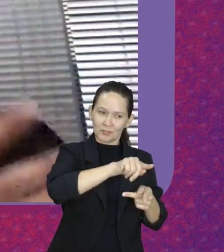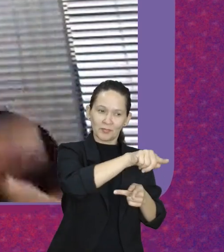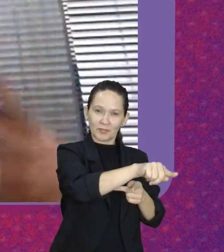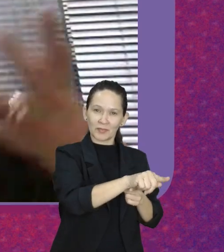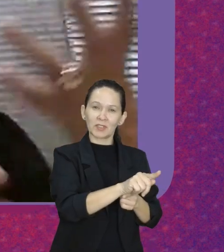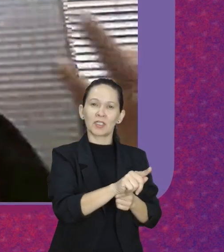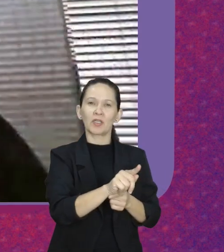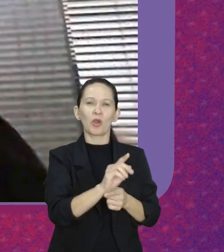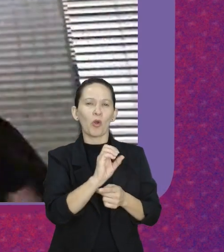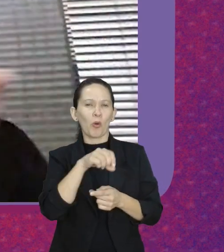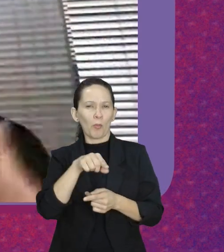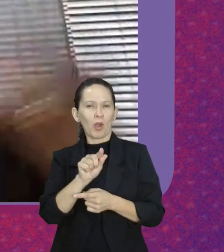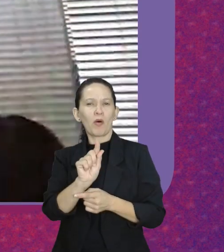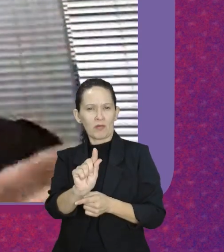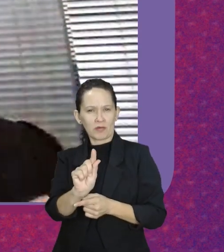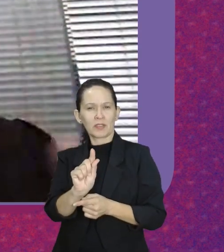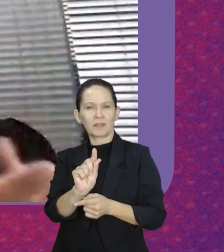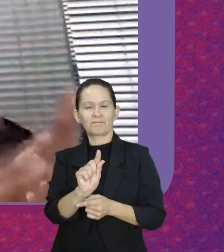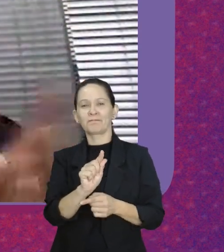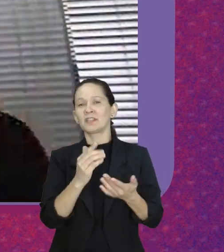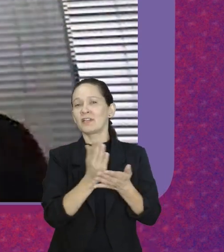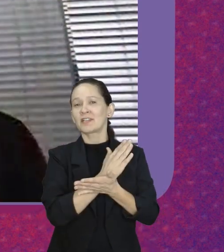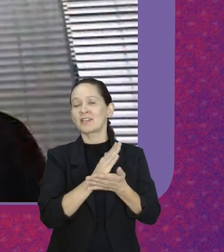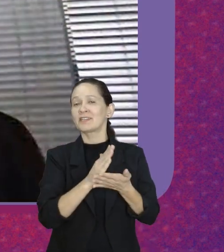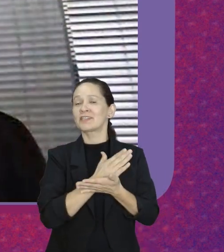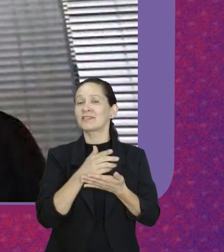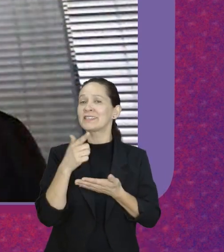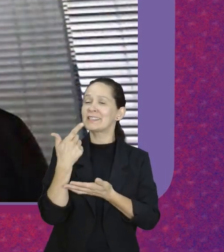OCIP, uma ONG, que não necessariamente